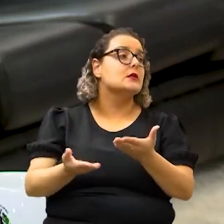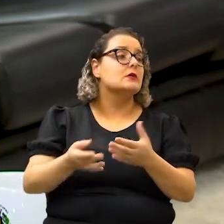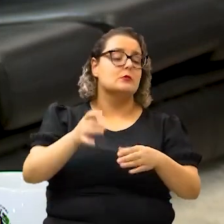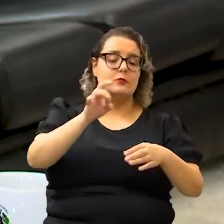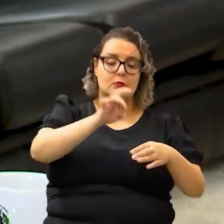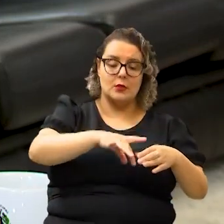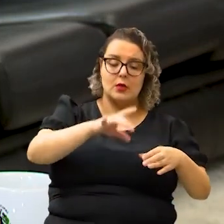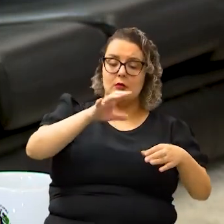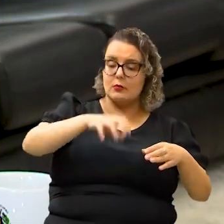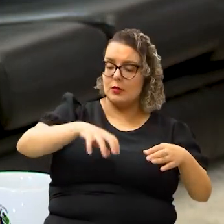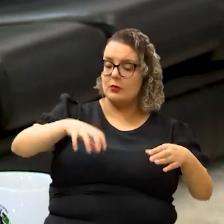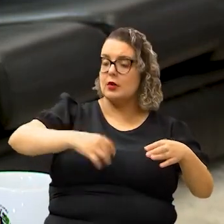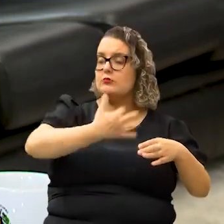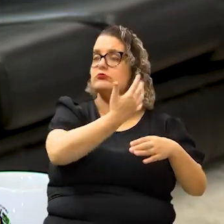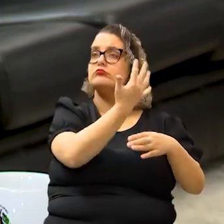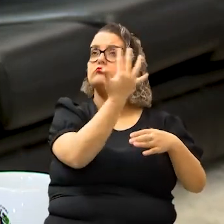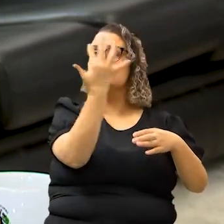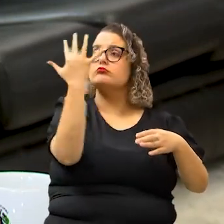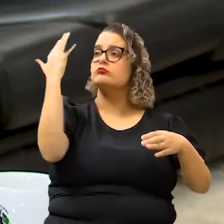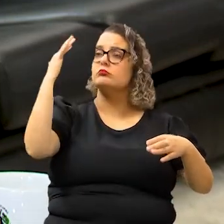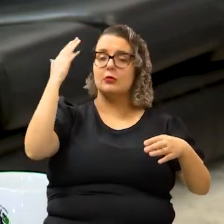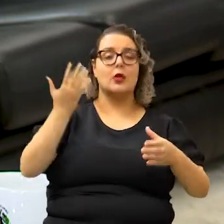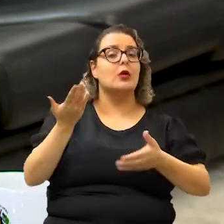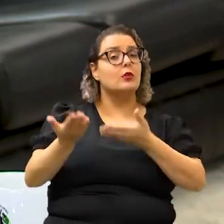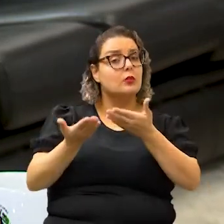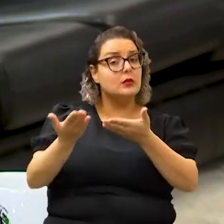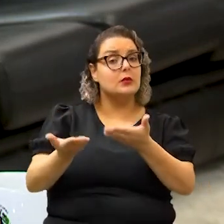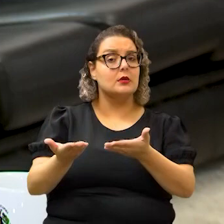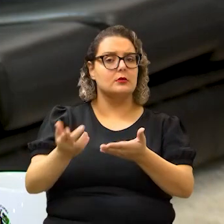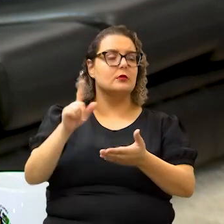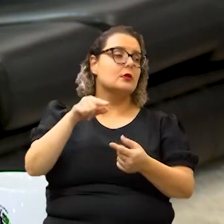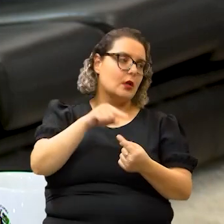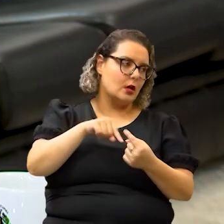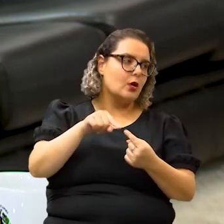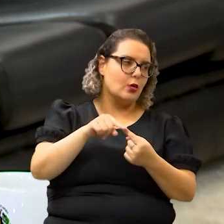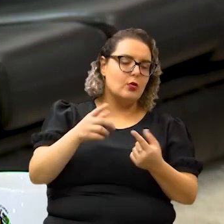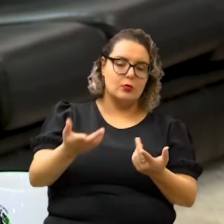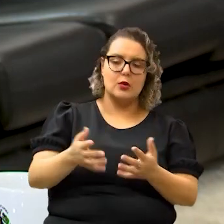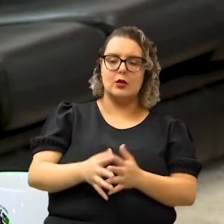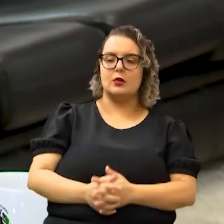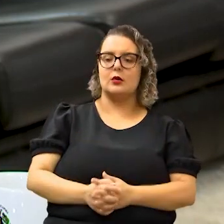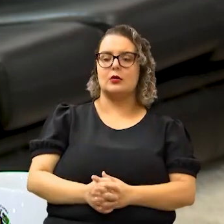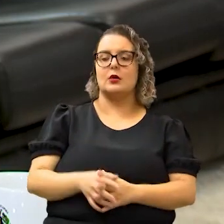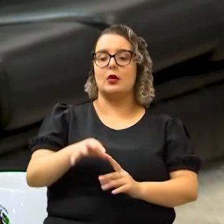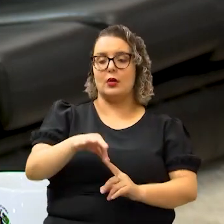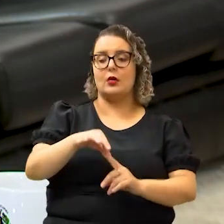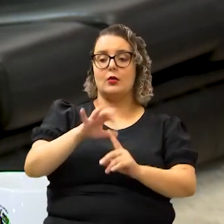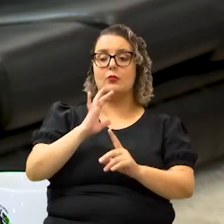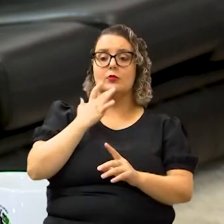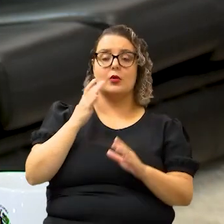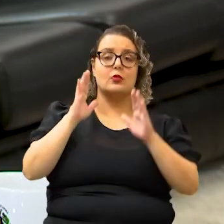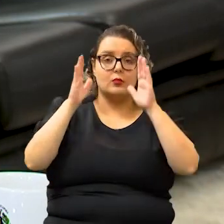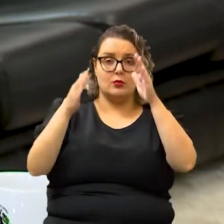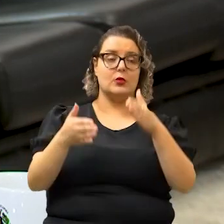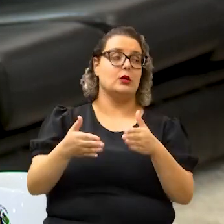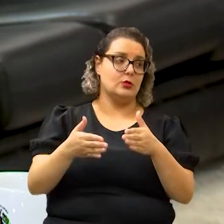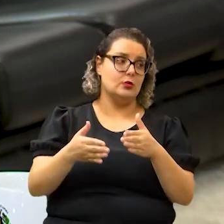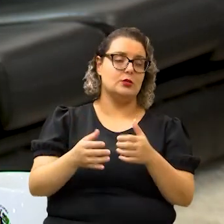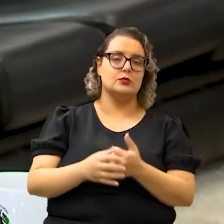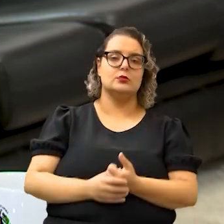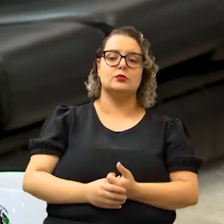preservar plantando uma árvore, conservando as árvores que estão aí, essa é o objetivo, essa na verdade é a